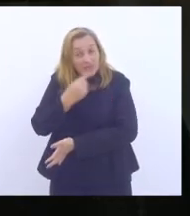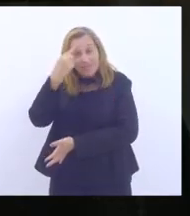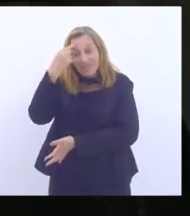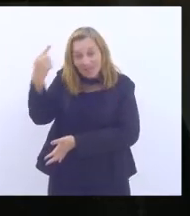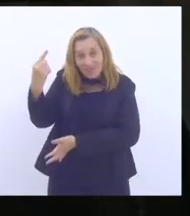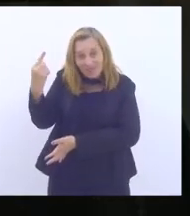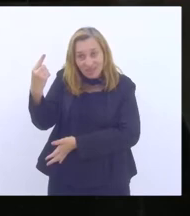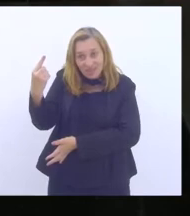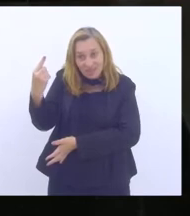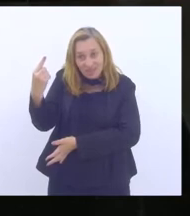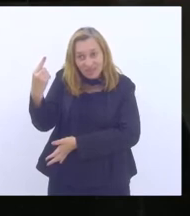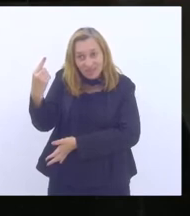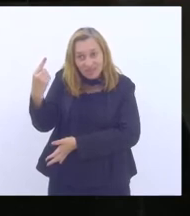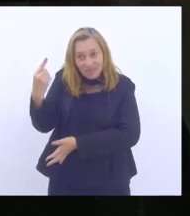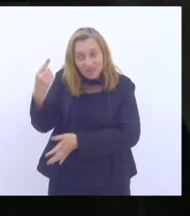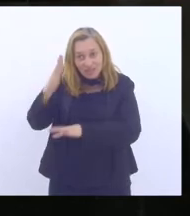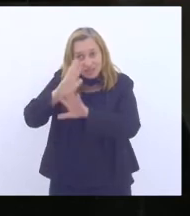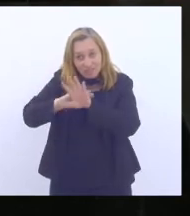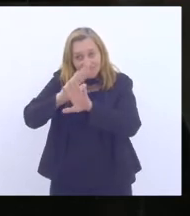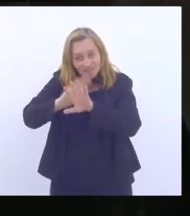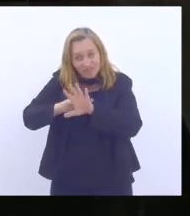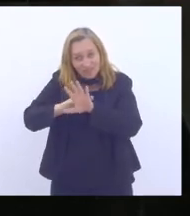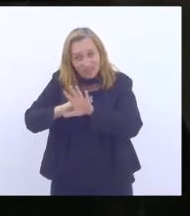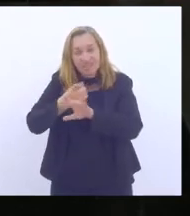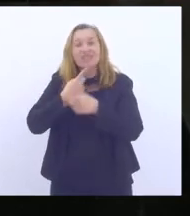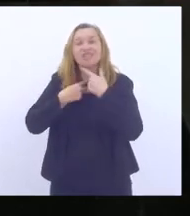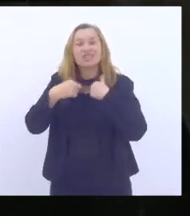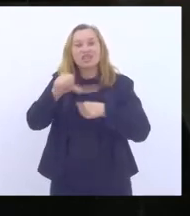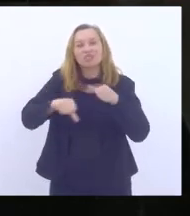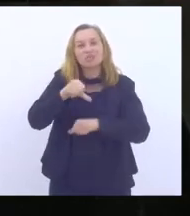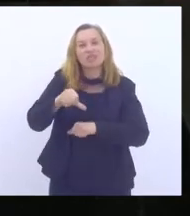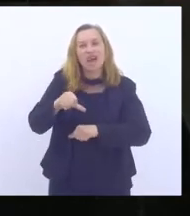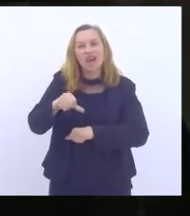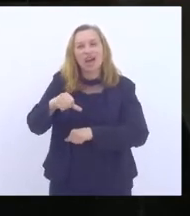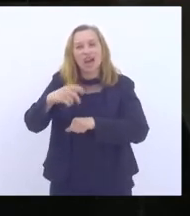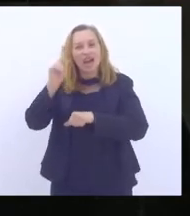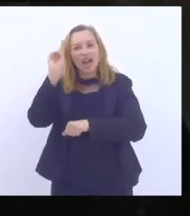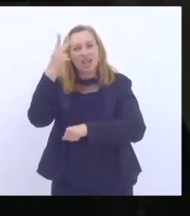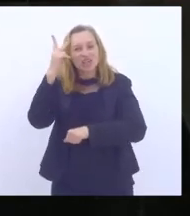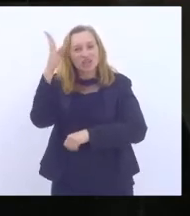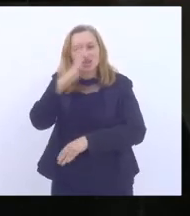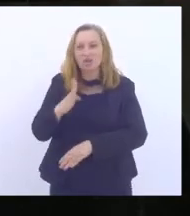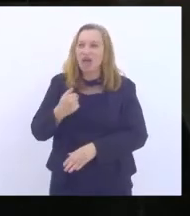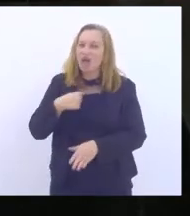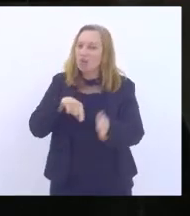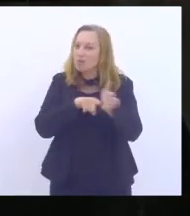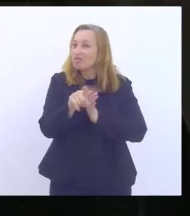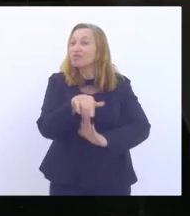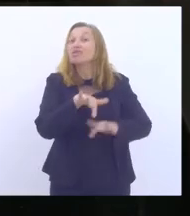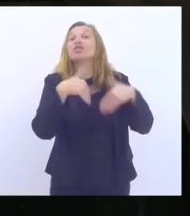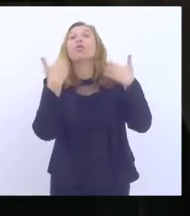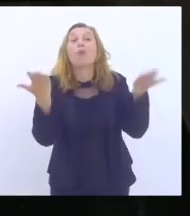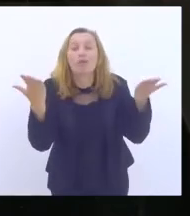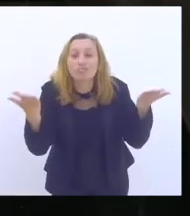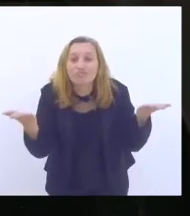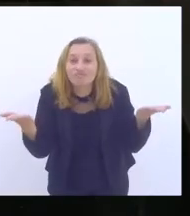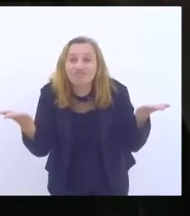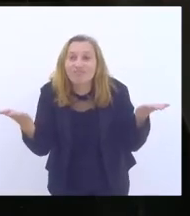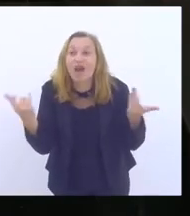ideologia um colega de vontade de mudar a história do Brasil eu pergunto a vocês qual